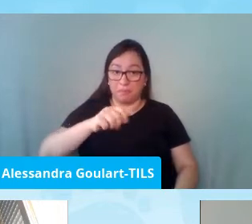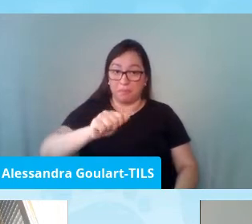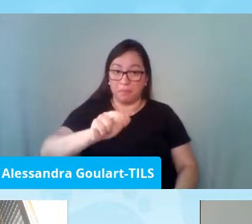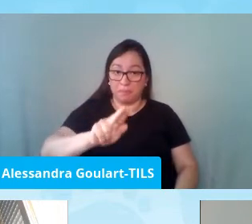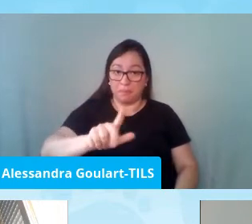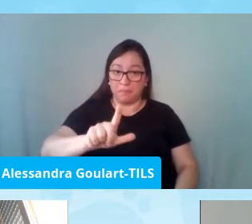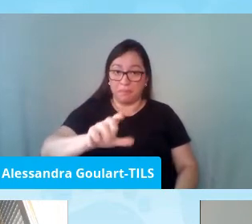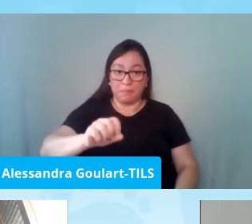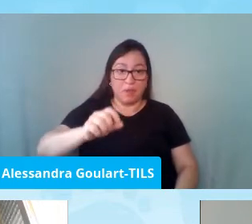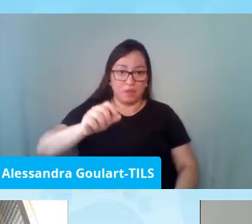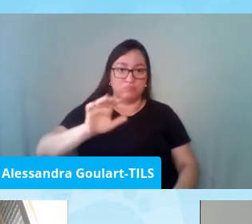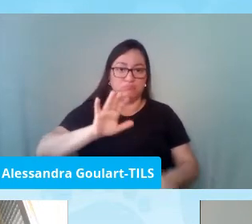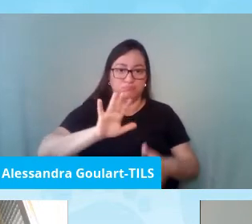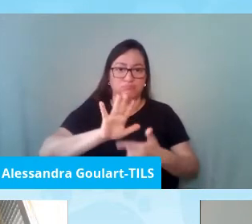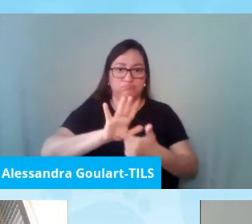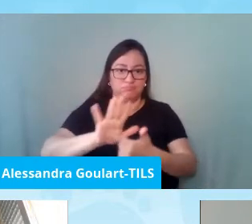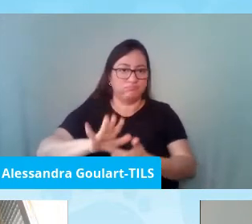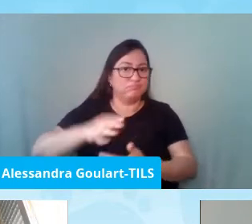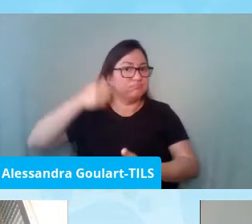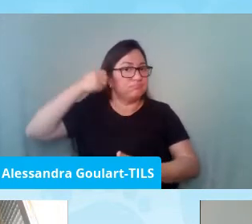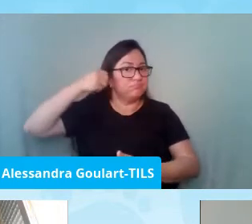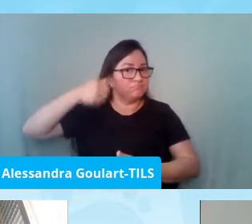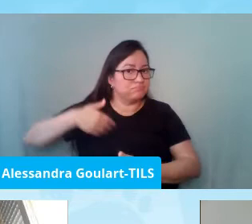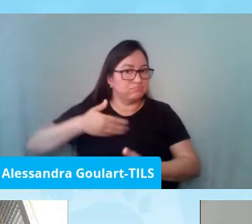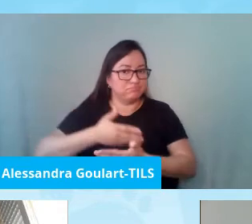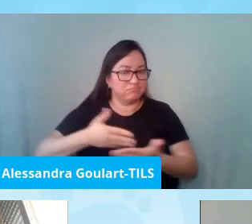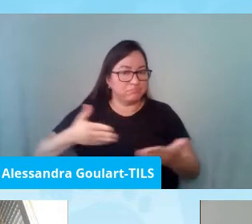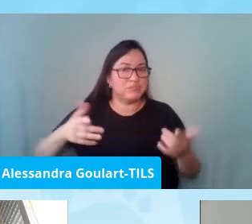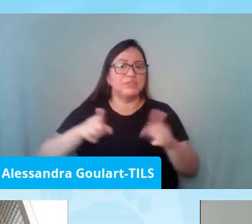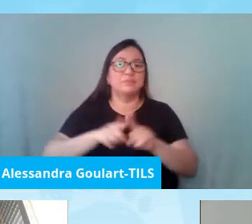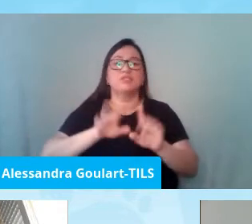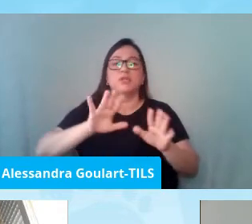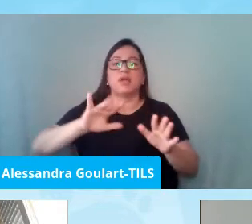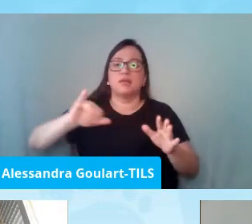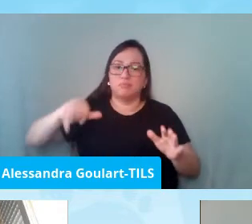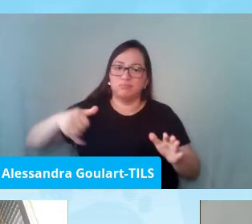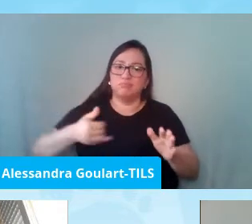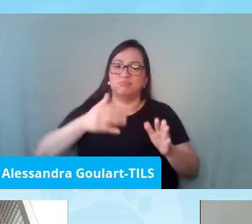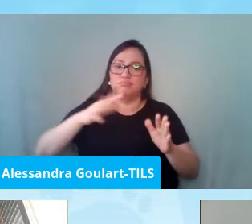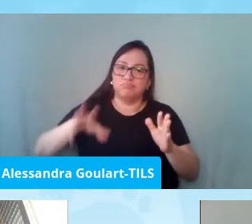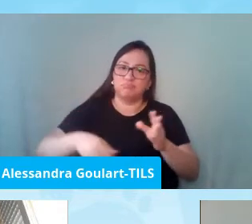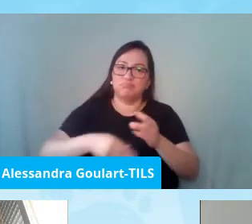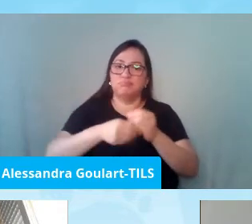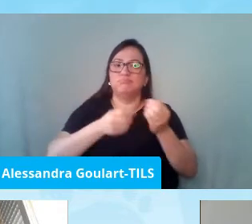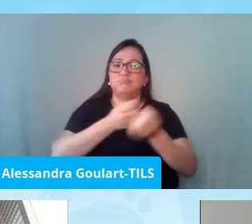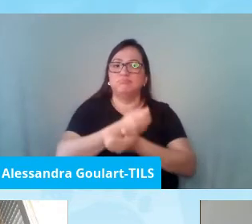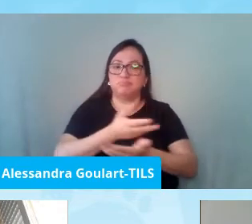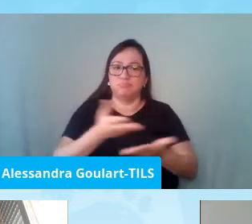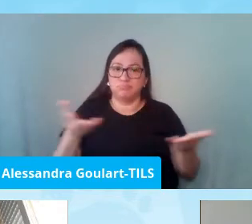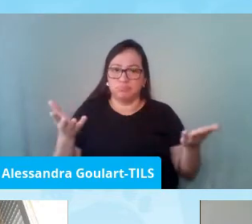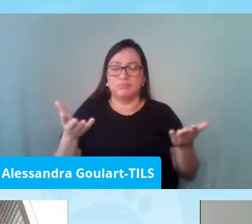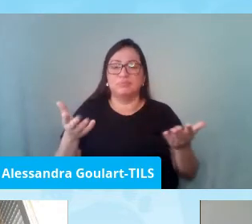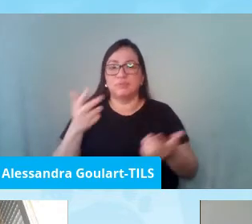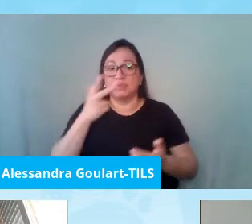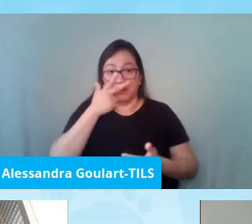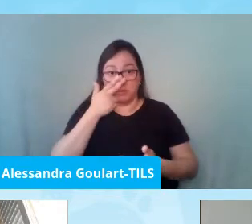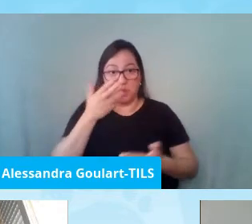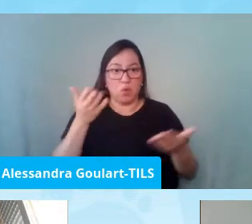né? Começar esse bate-papo com a gente. A ideia mesmo é a gente fazer